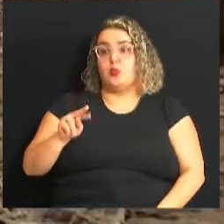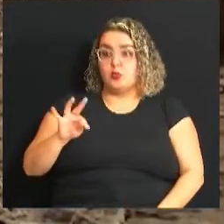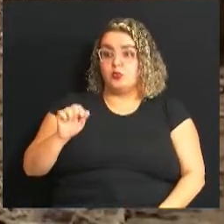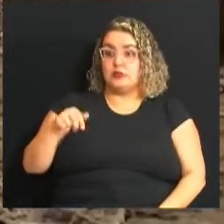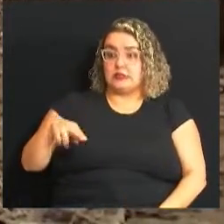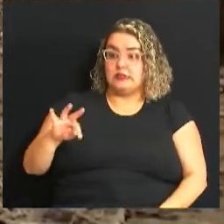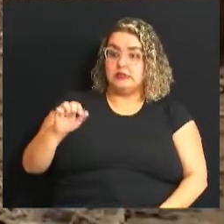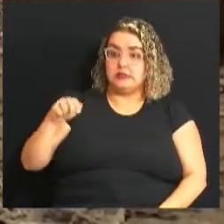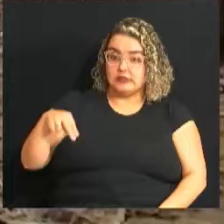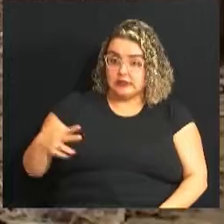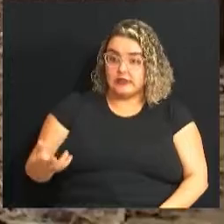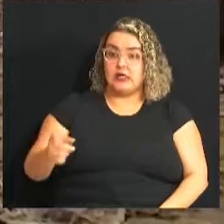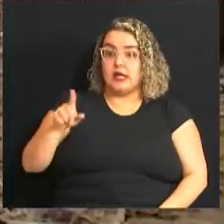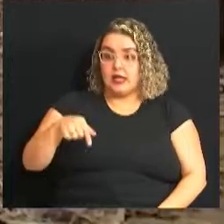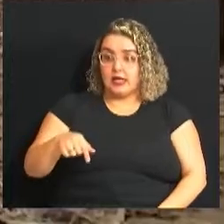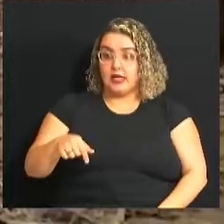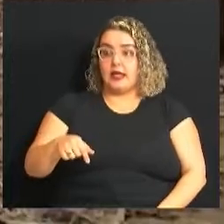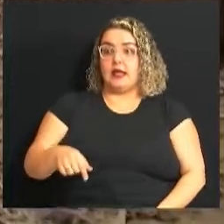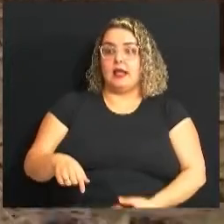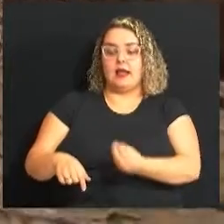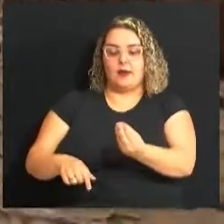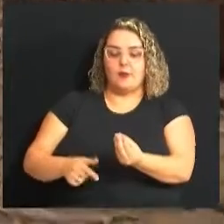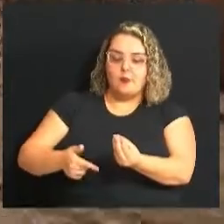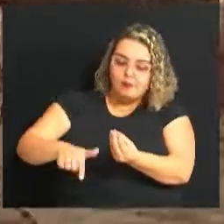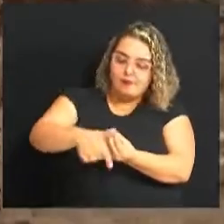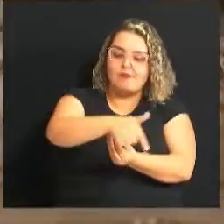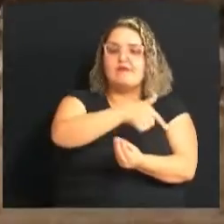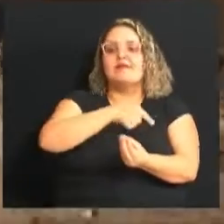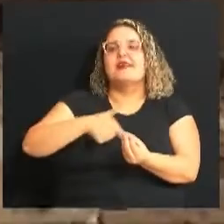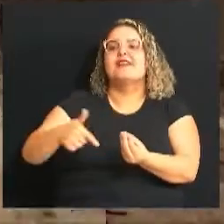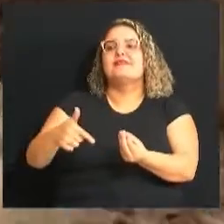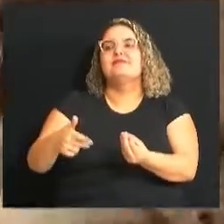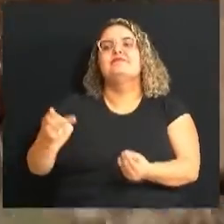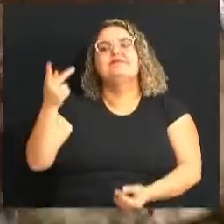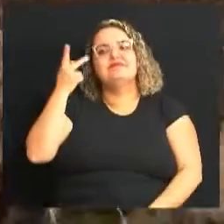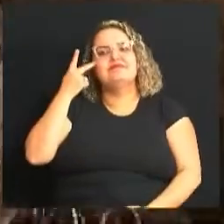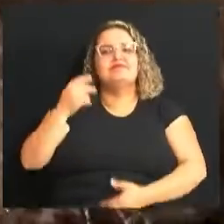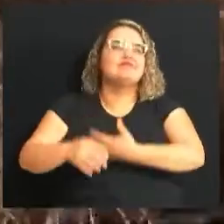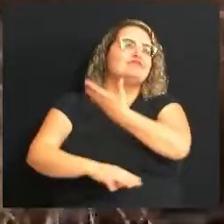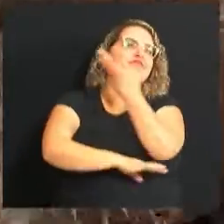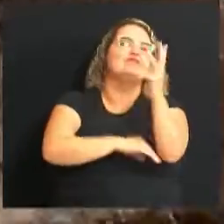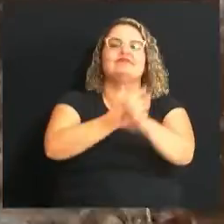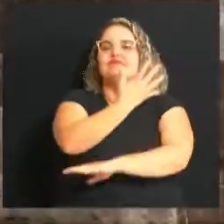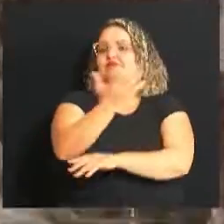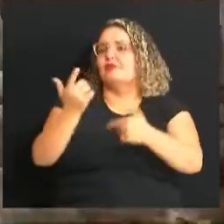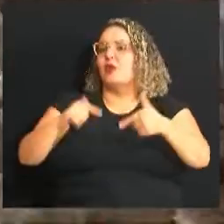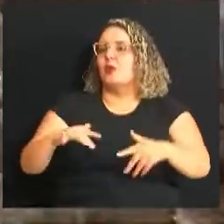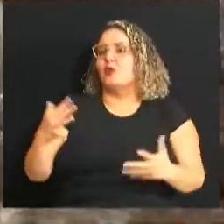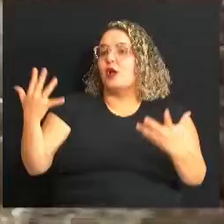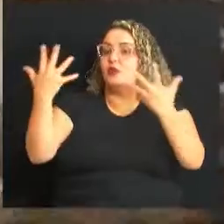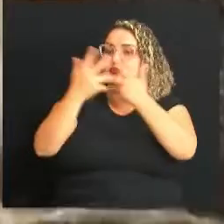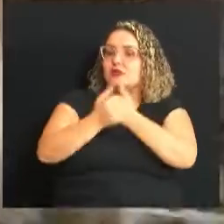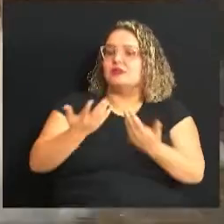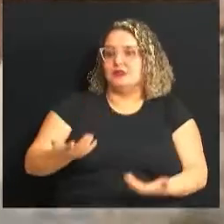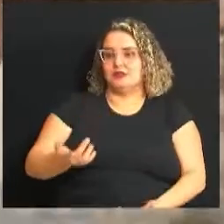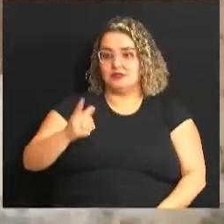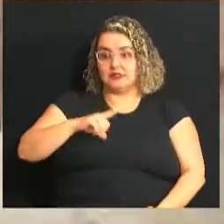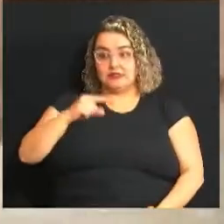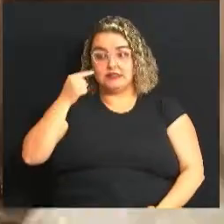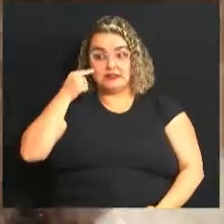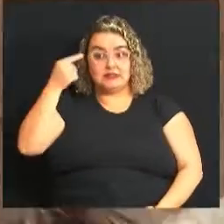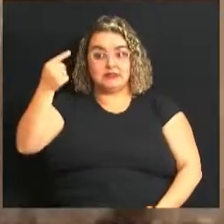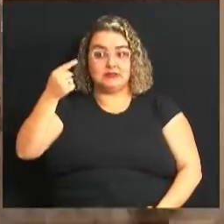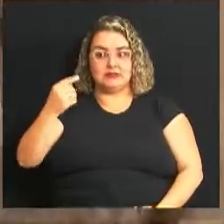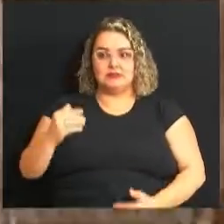é uma ilha na cidade de São Paulo. Nós estamos num verde muito gostoso, um lugar muito bonito, e onde se projeta, onde se cria, onde se